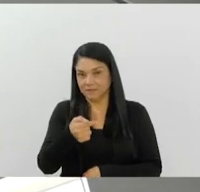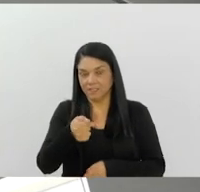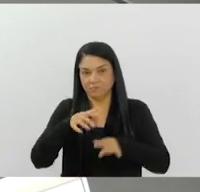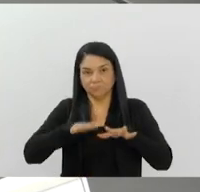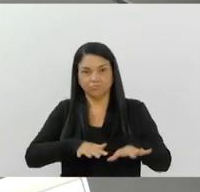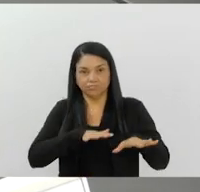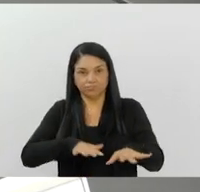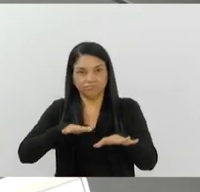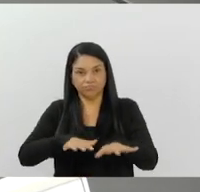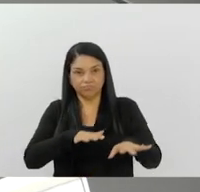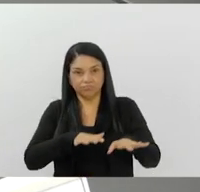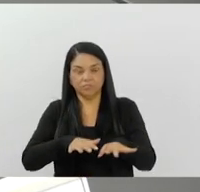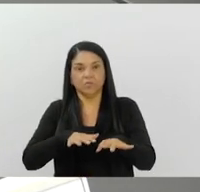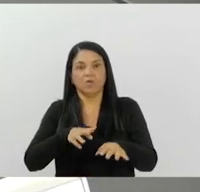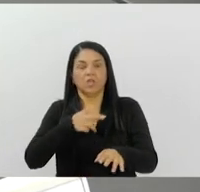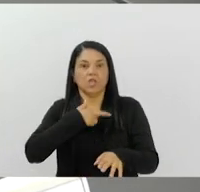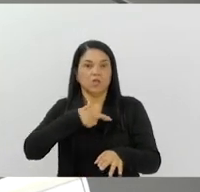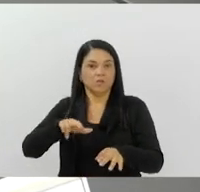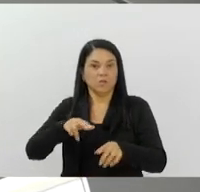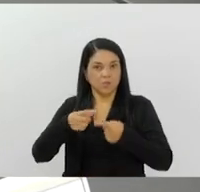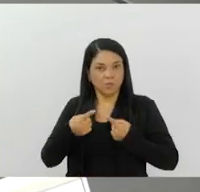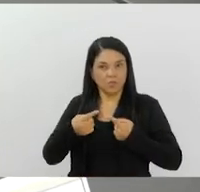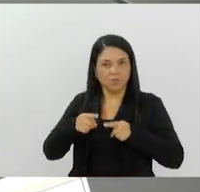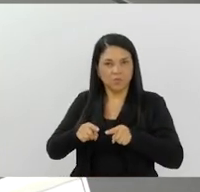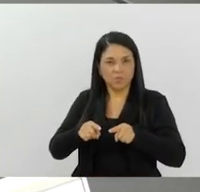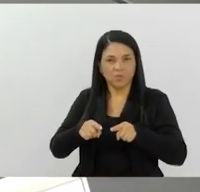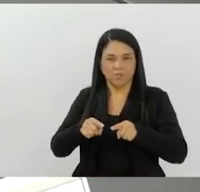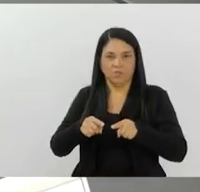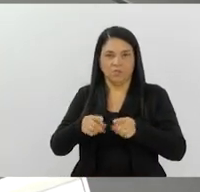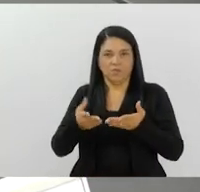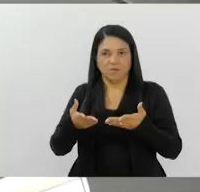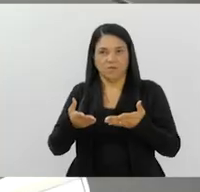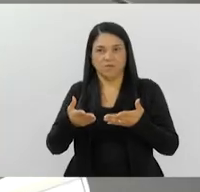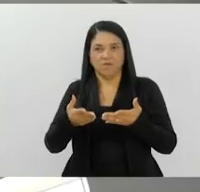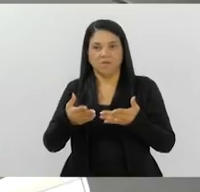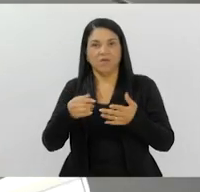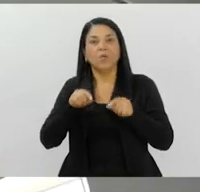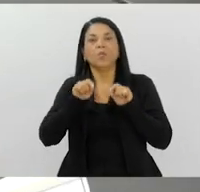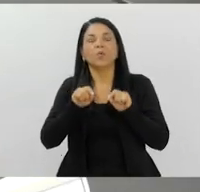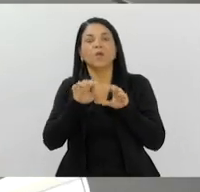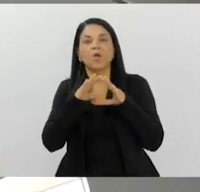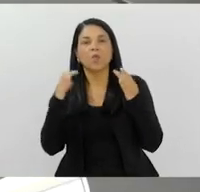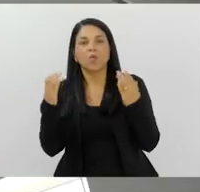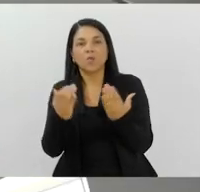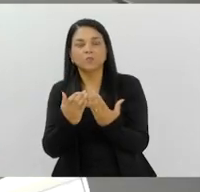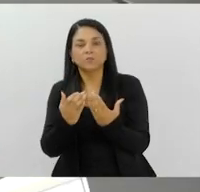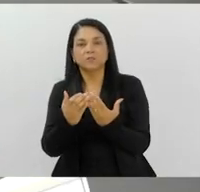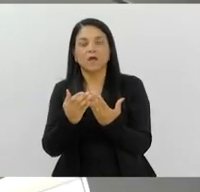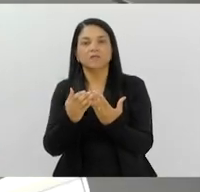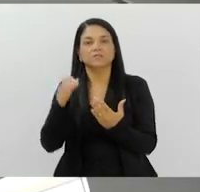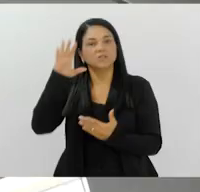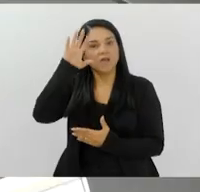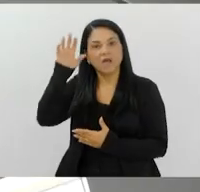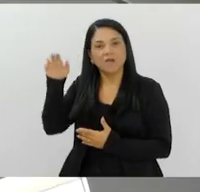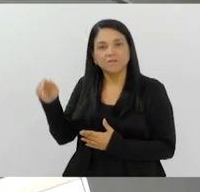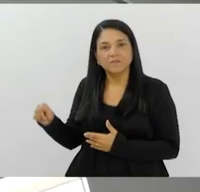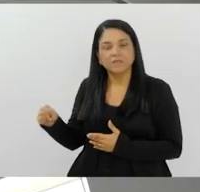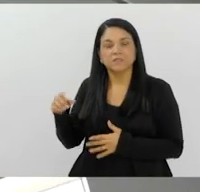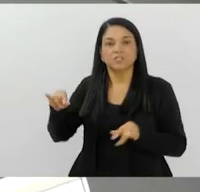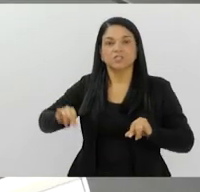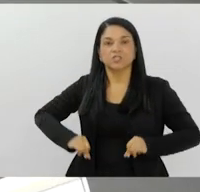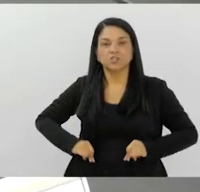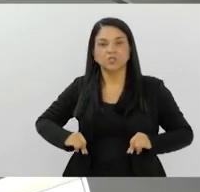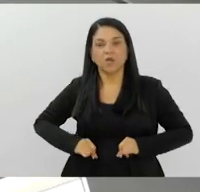religiosa que o problema não é muito diferente do que que as nossas comunidades inclusive de Matriz africanas sofrem nas